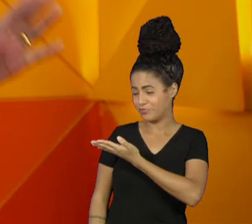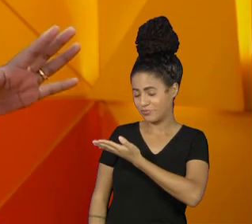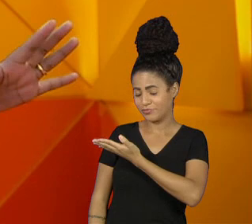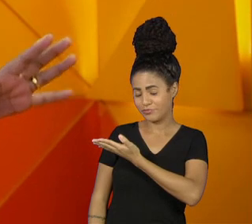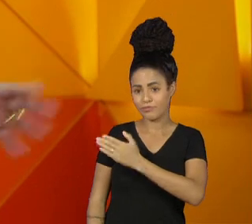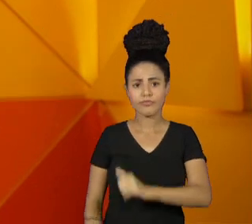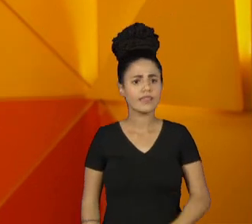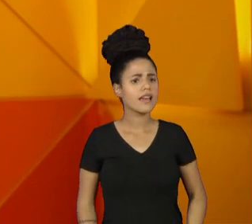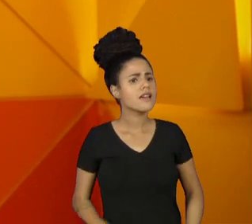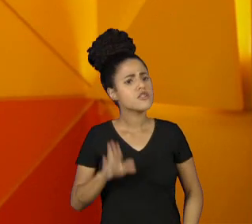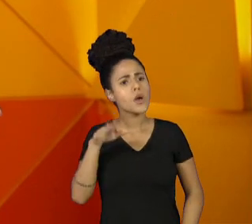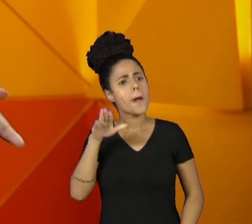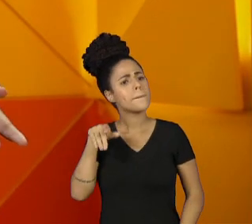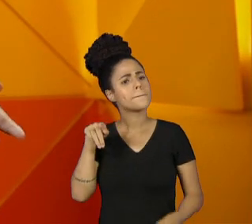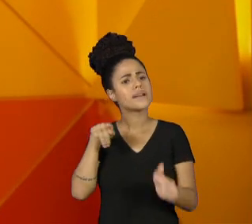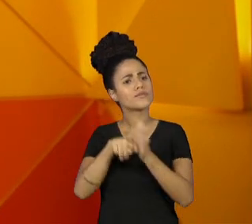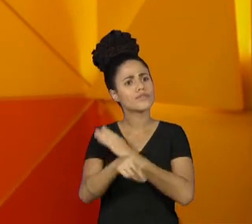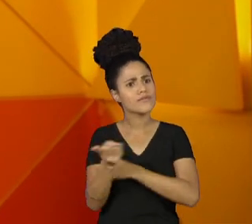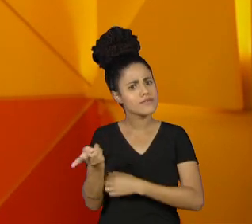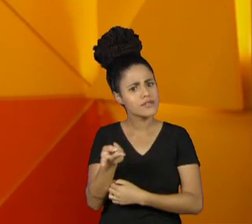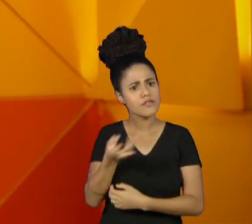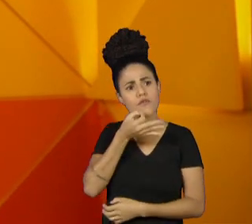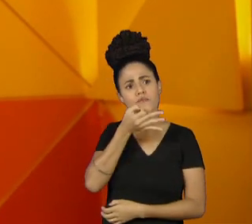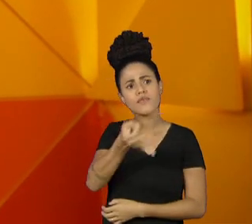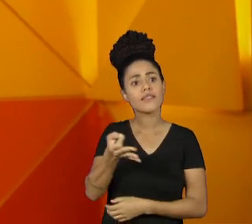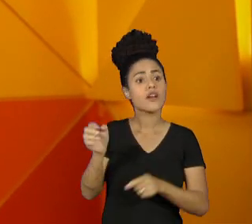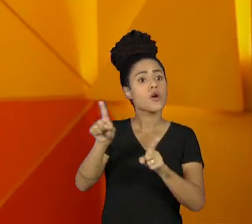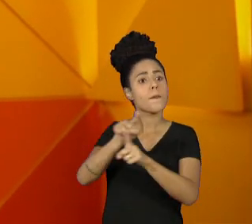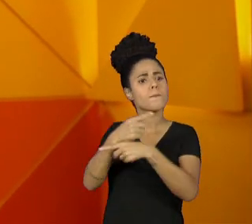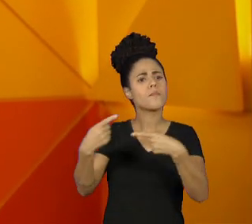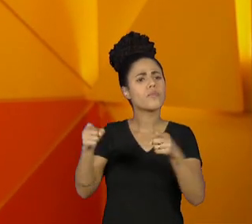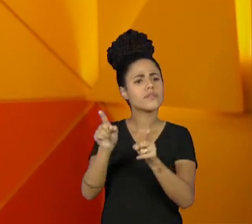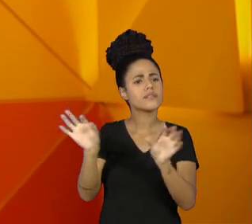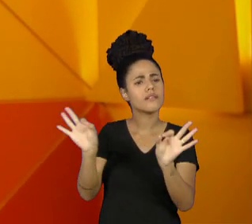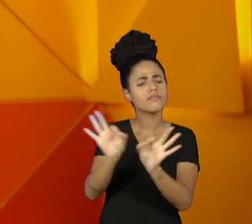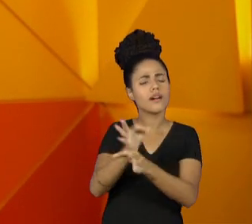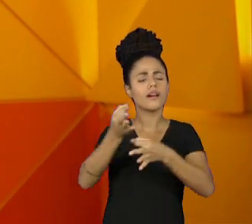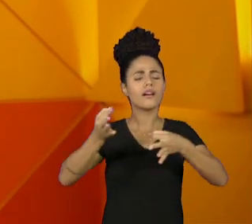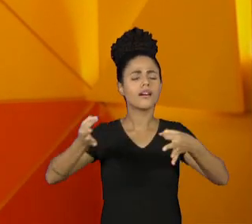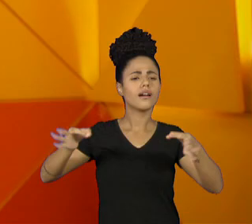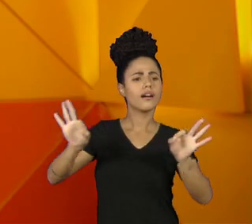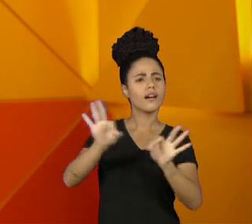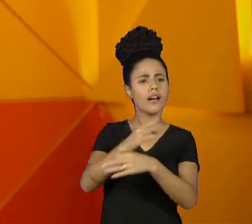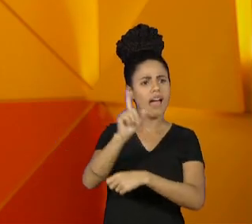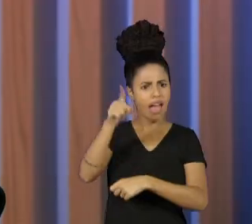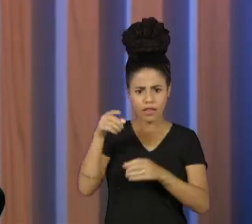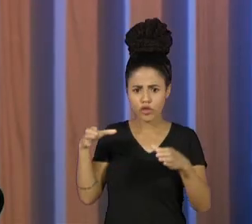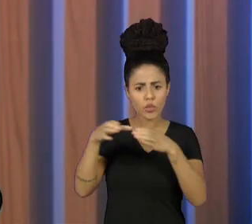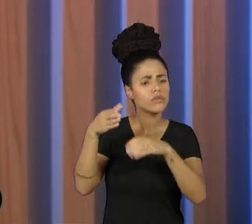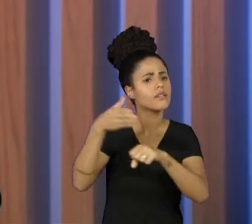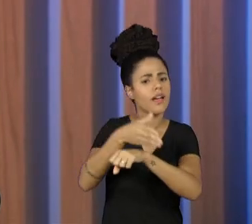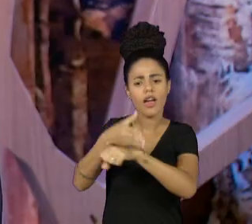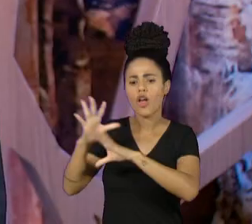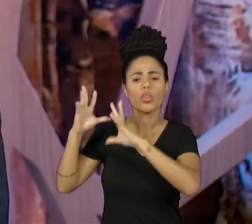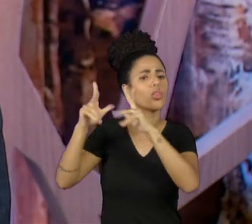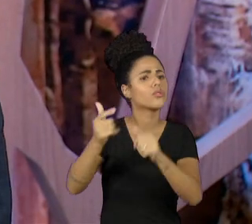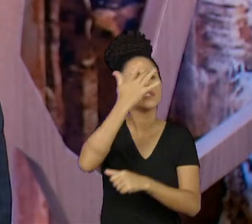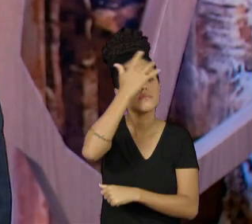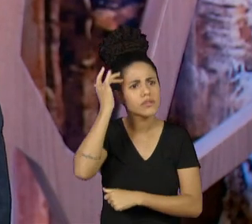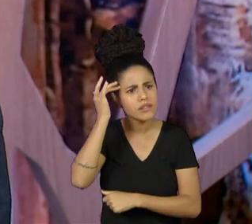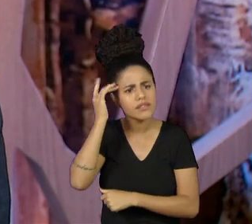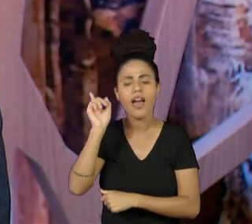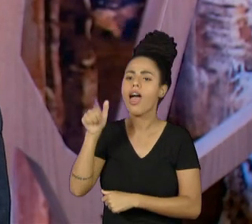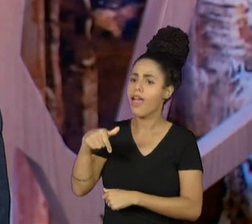Toró, Fernando, quero saber de vocês dois. Música de concerto é para todo mundo? Com certeza, né, Toró?